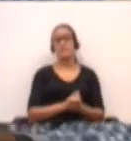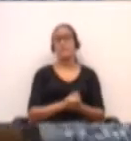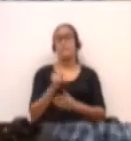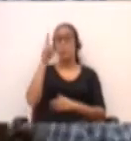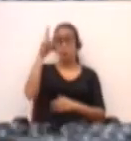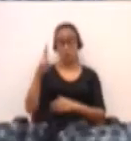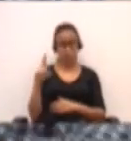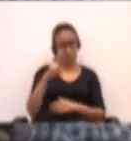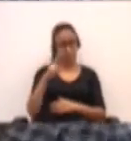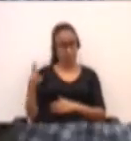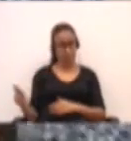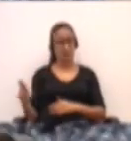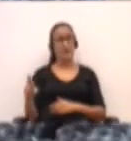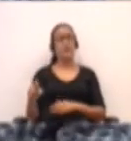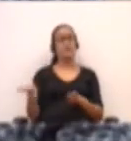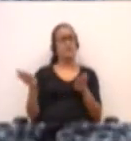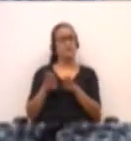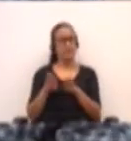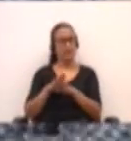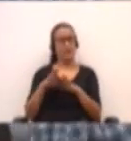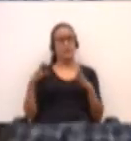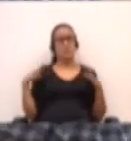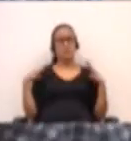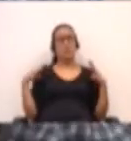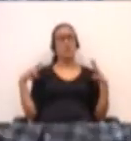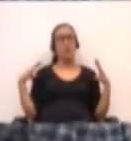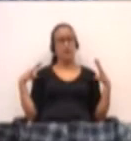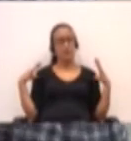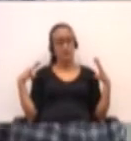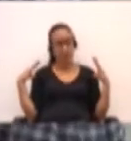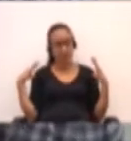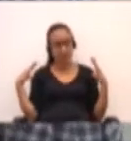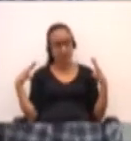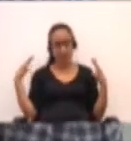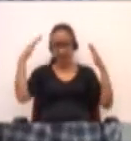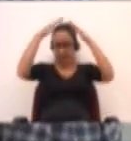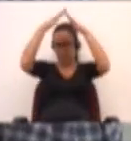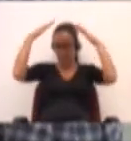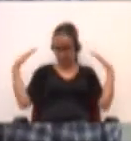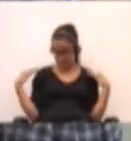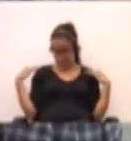trabalho de pastor lá, assim como eu também faço. E também vejo